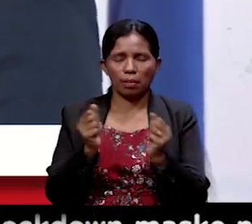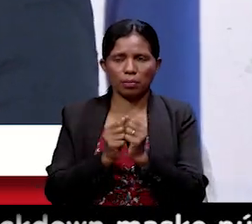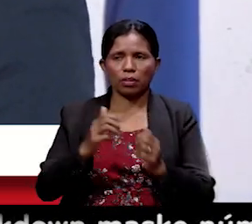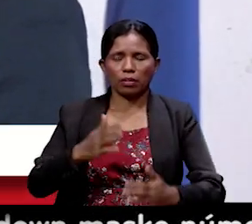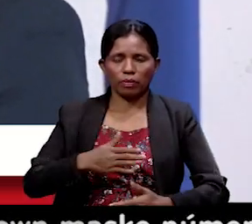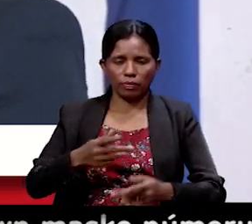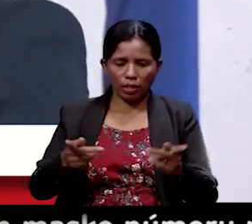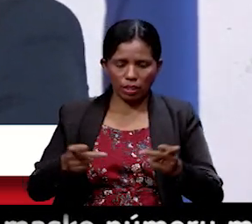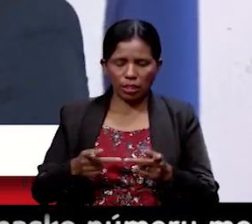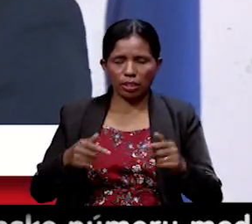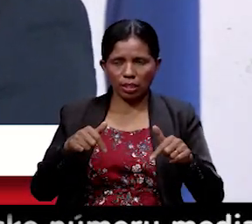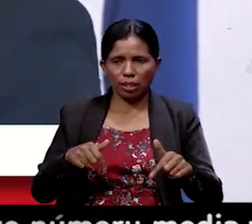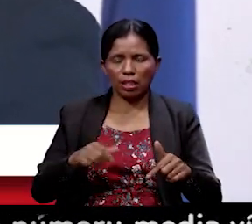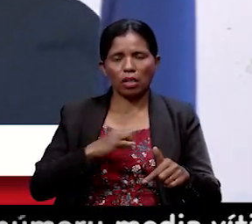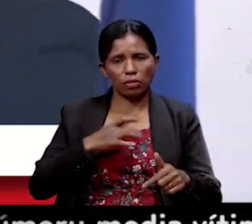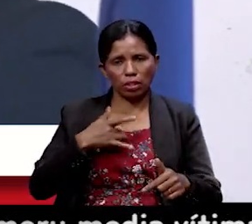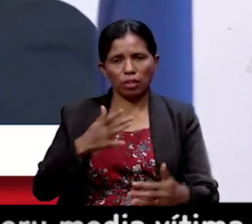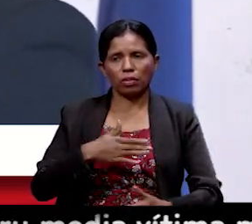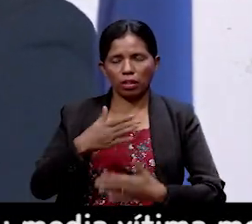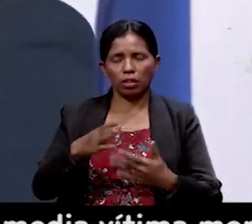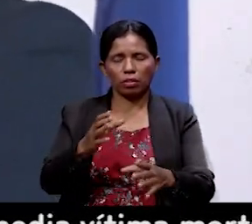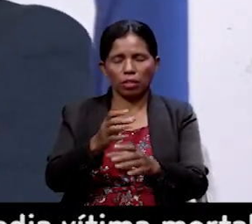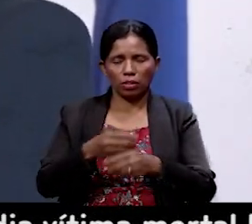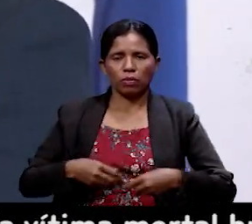Iané, por isso mutam vacina AstraZeneca Rússia